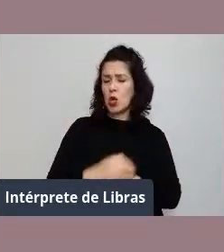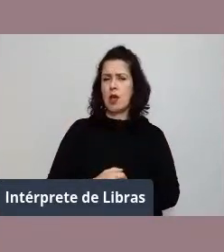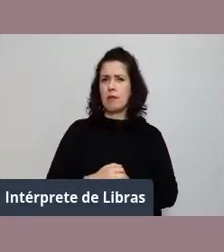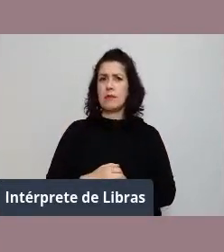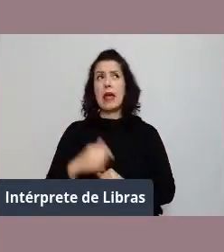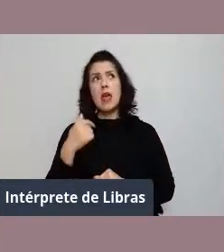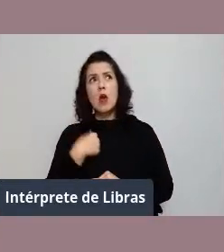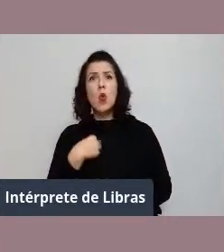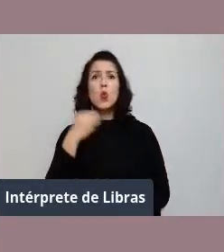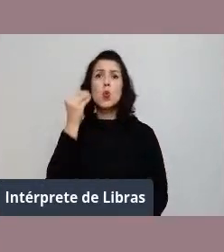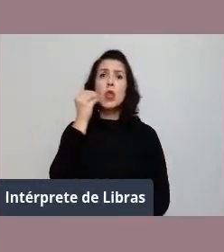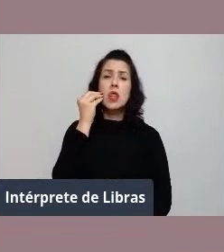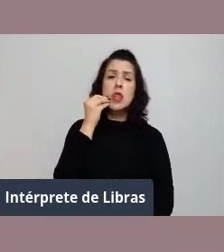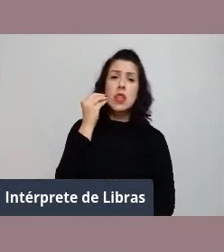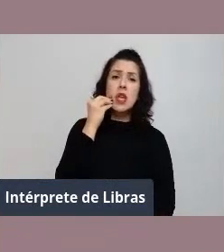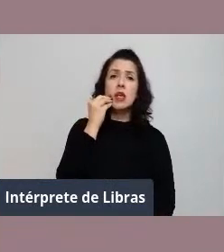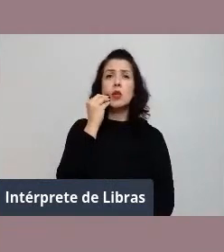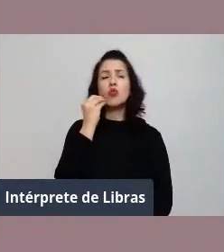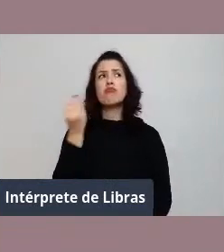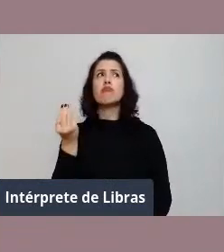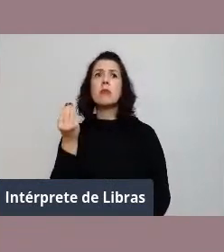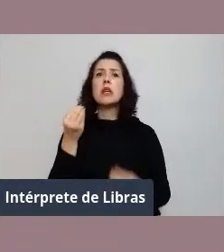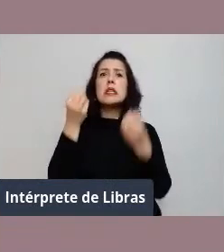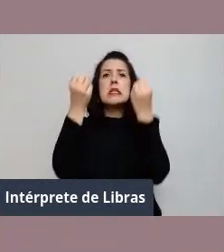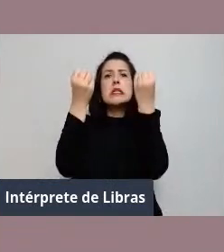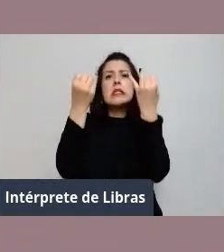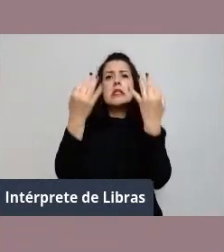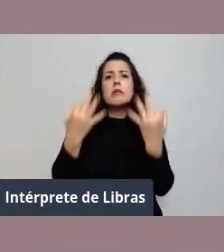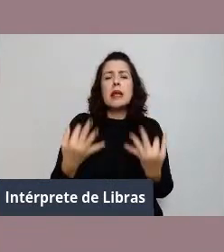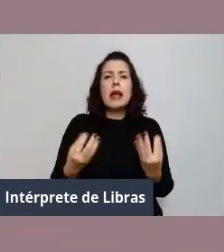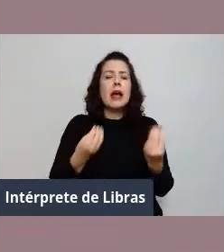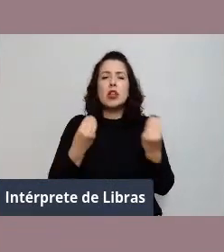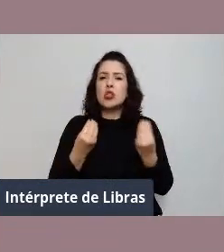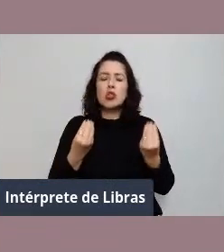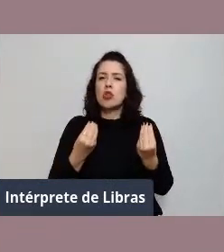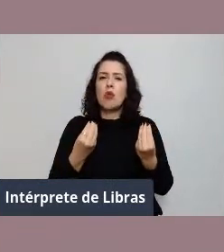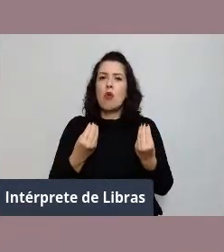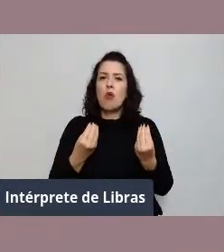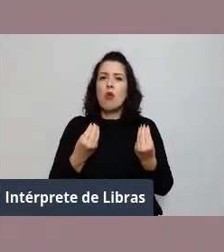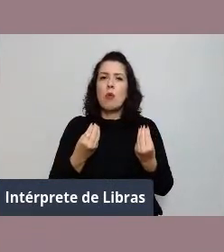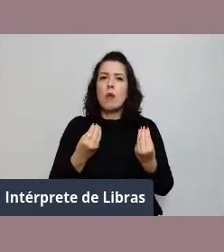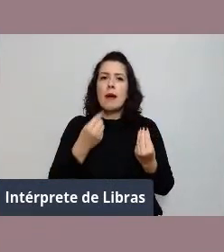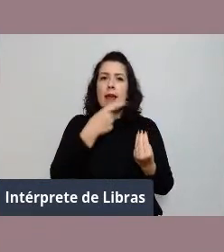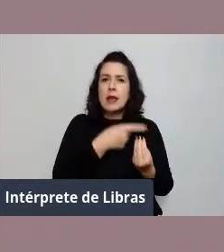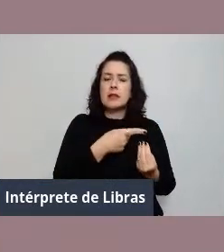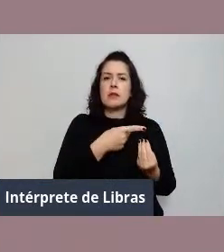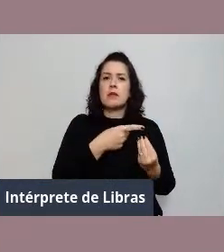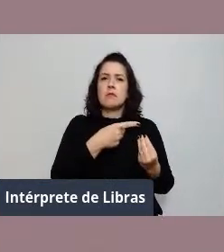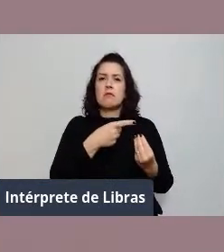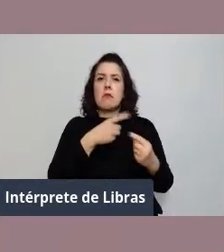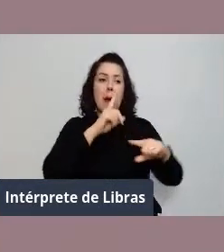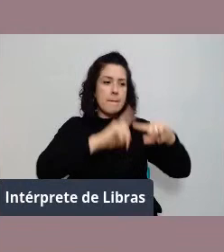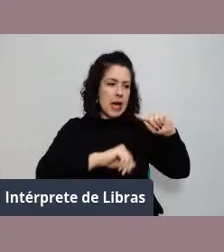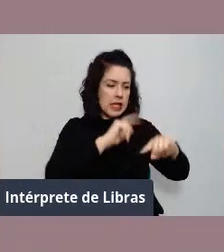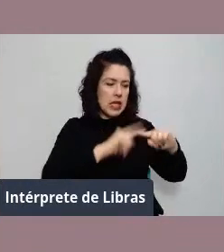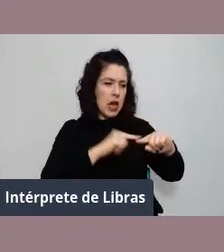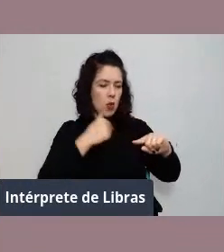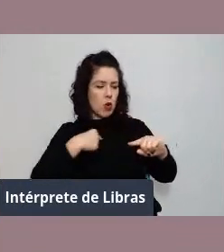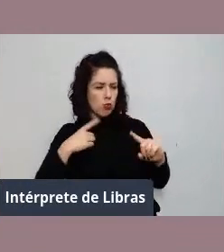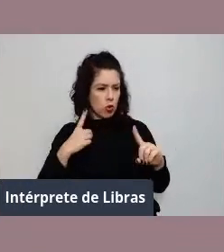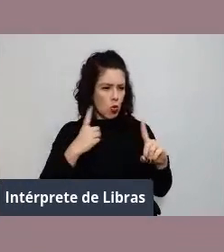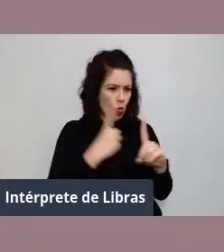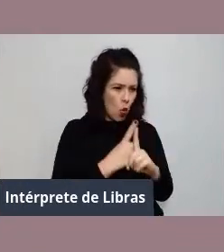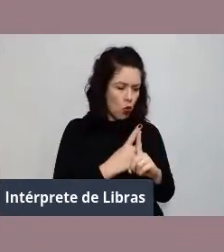tentando explicar como aquele encontro produz uma nova leitura de um livro